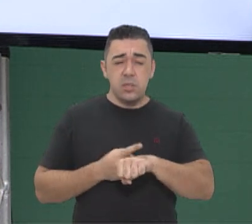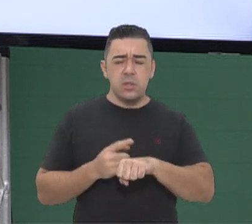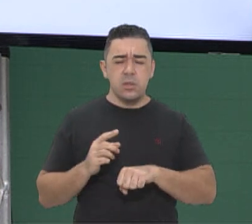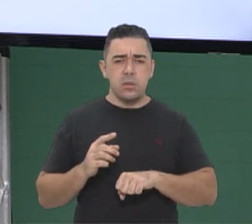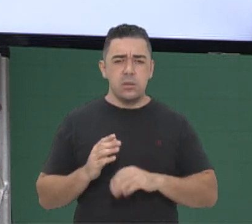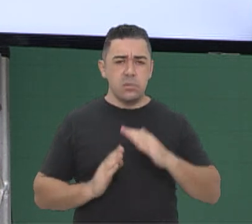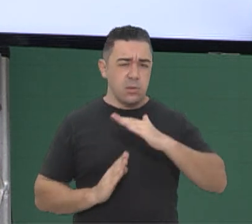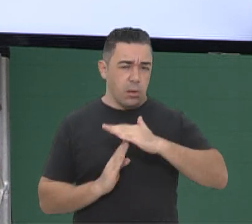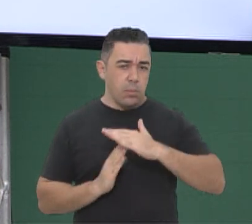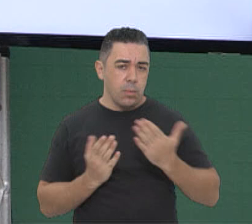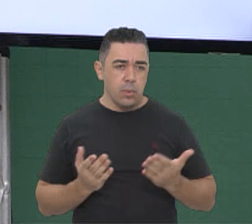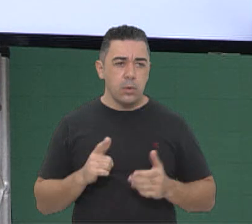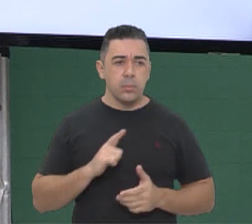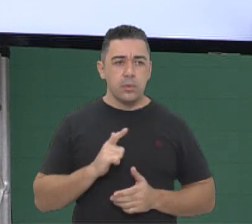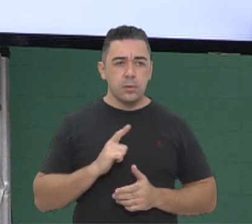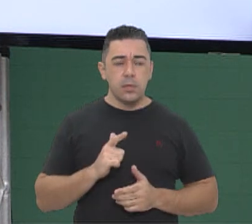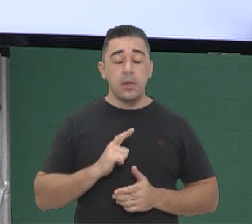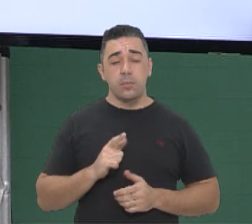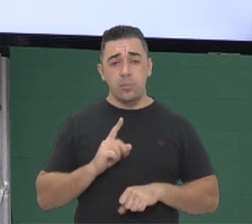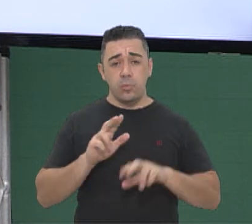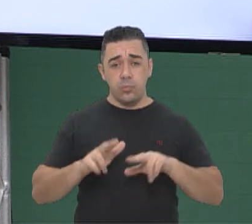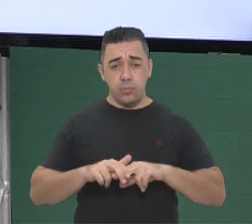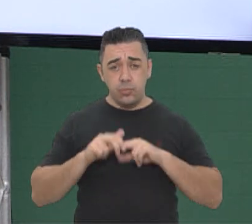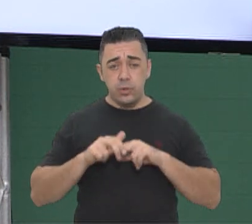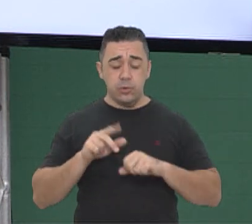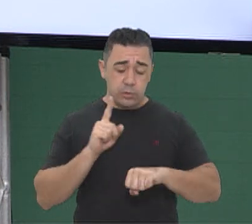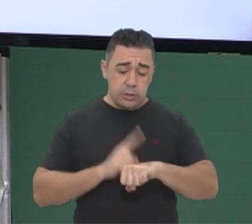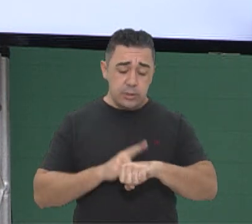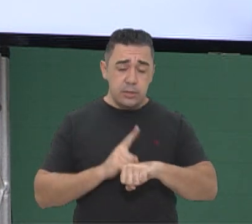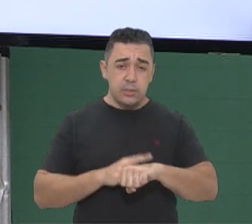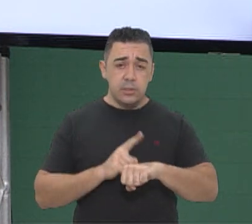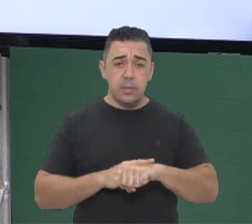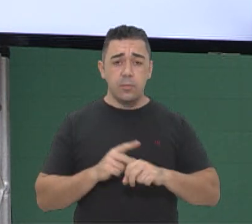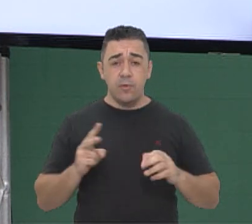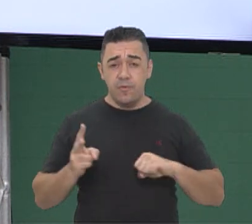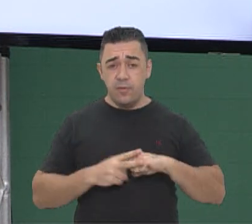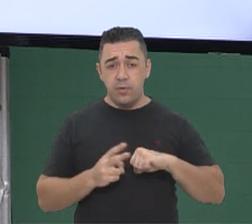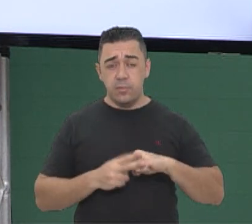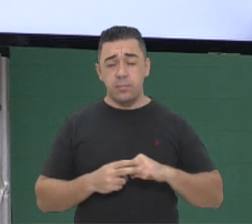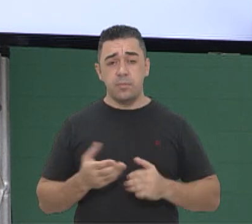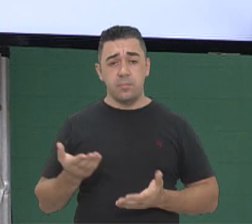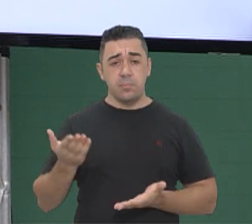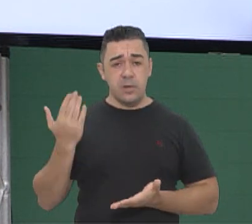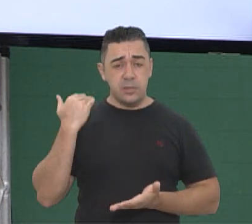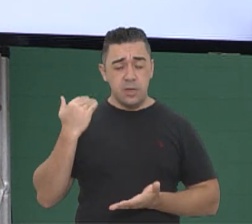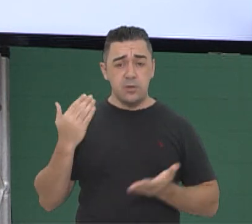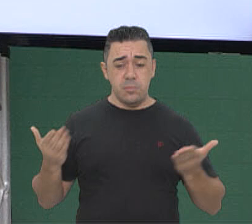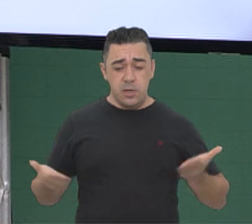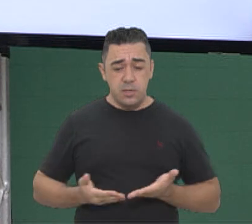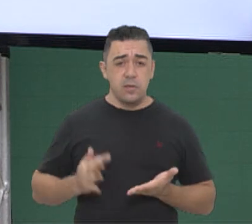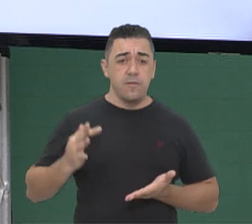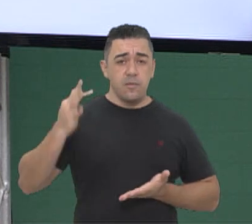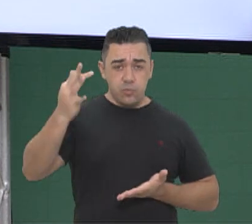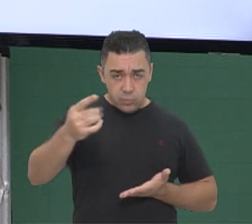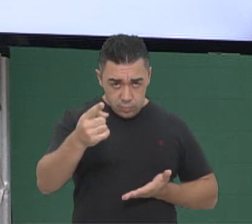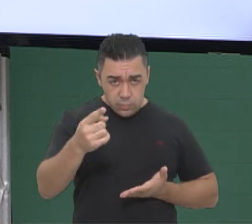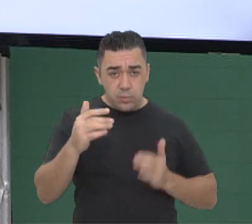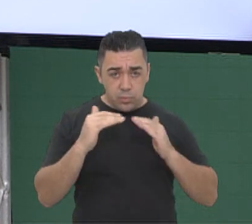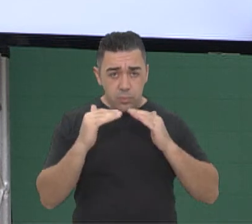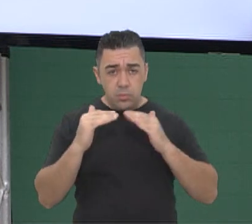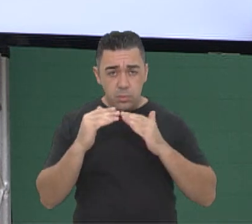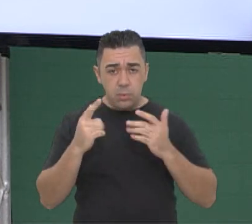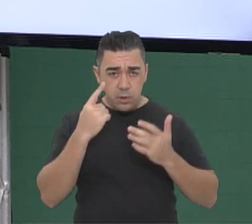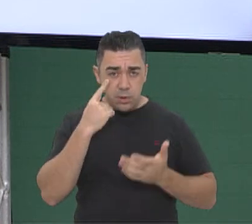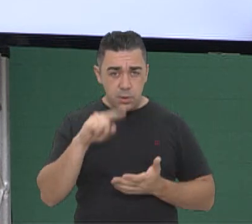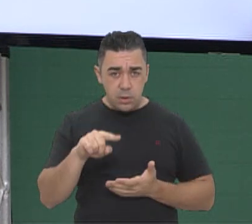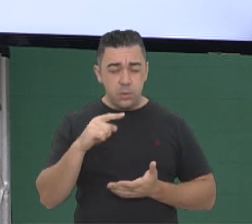isso temos os tempos verbais, presente, passado, pretérito e futuro. Os acordais? Lembram